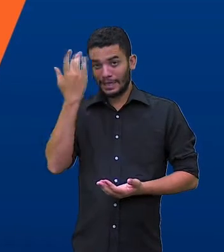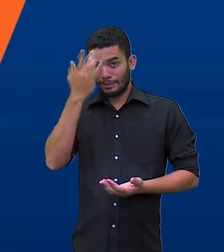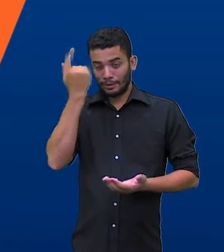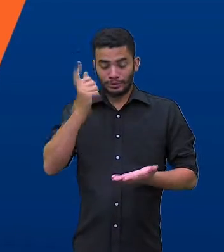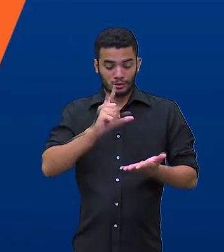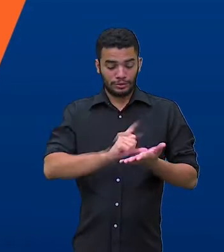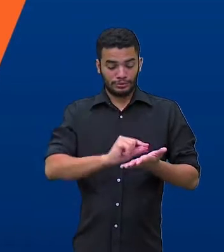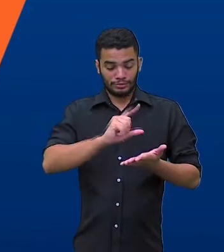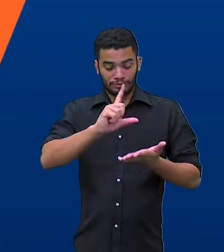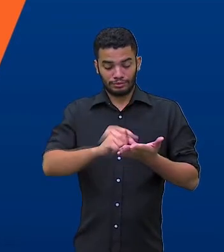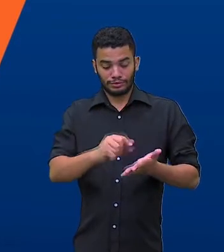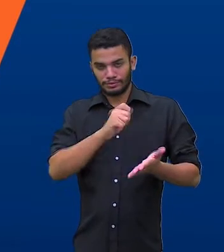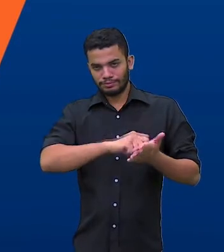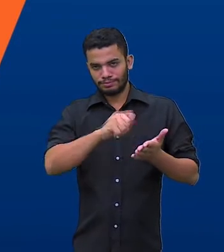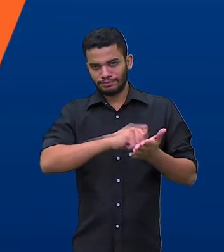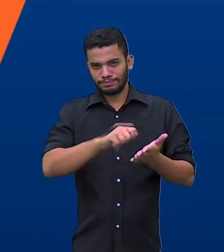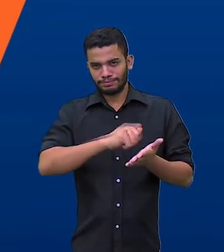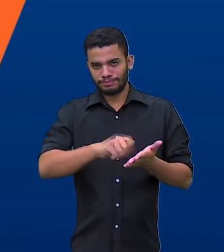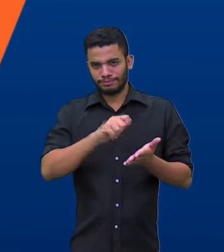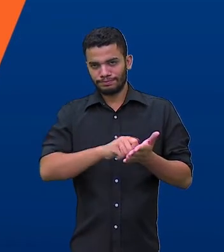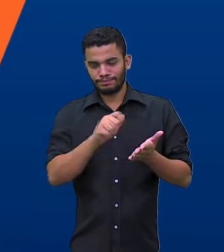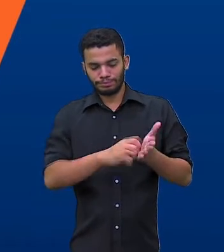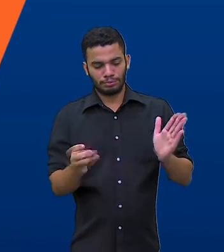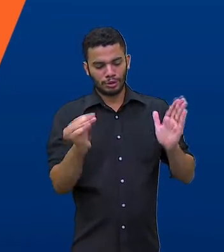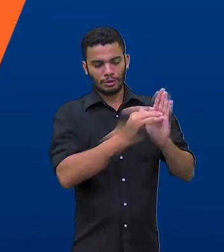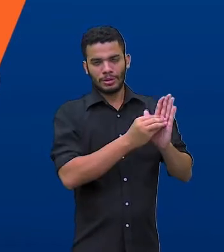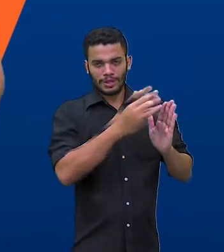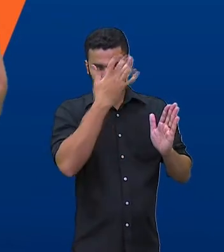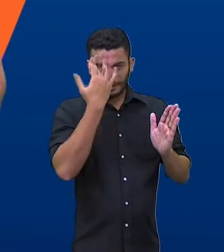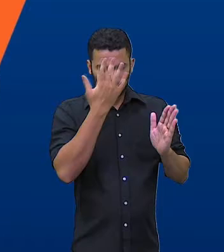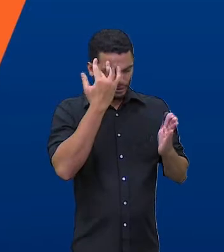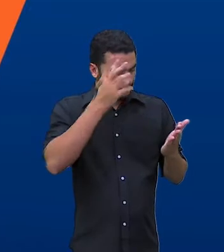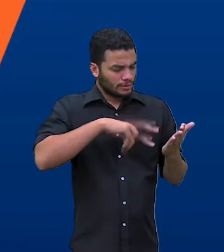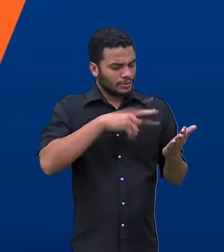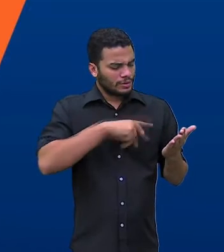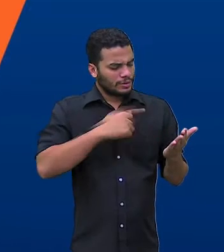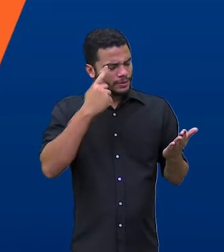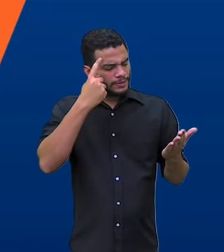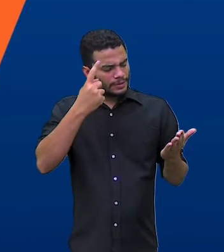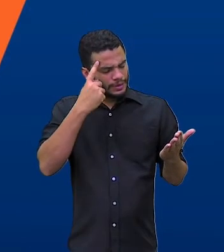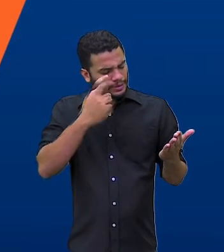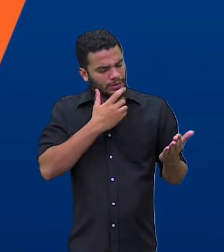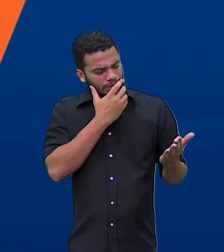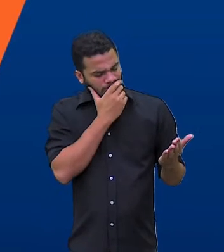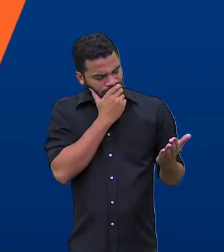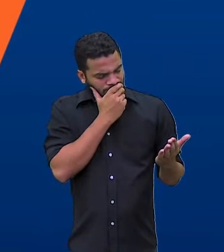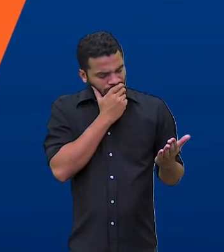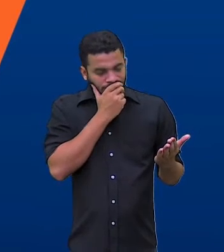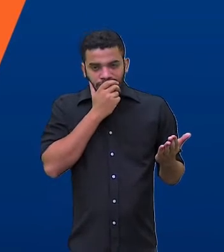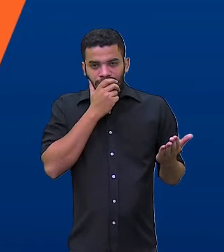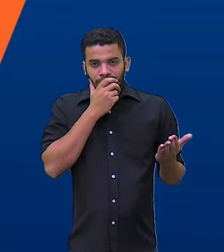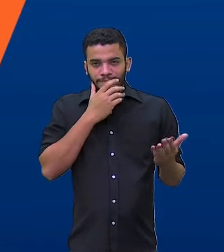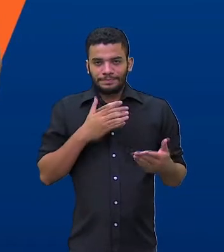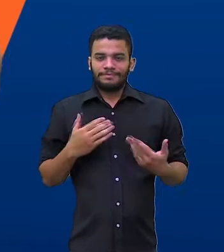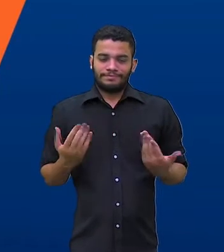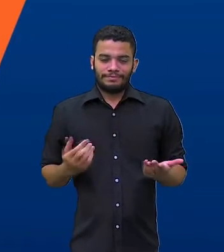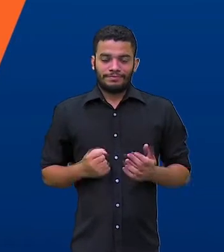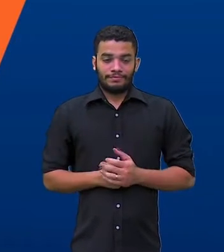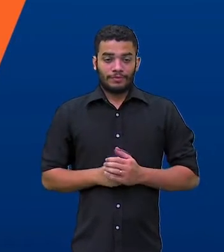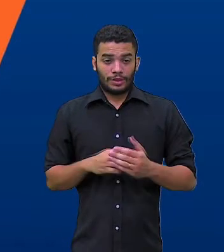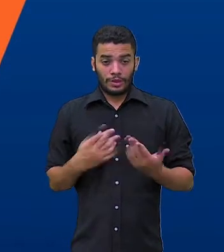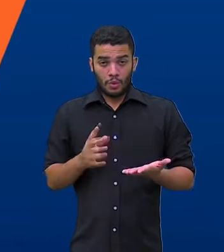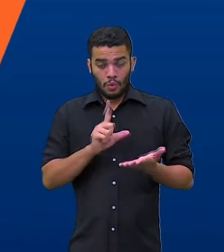que provoca seus leitores. É o locutor do texto. E os artigos de opinião aí, eles